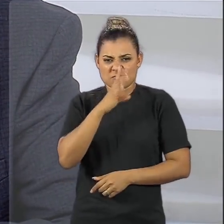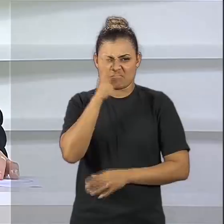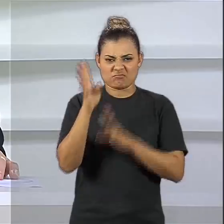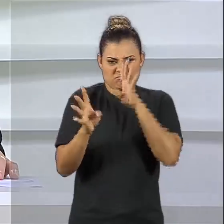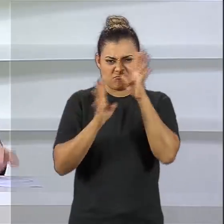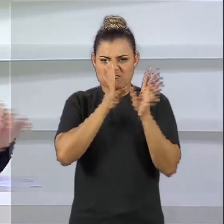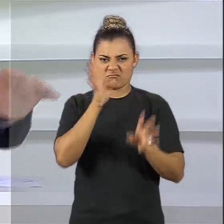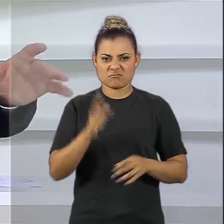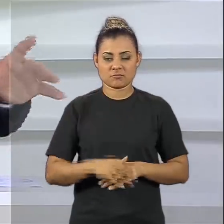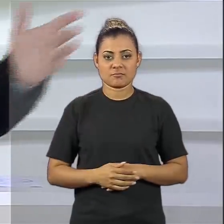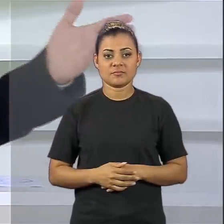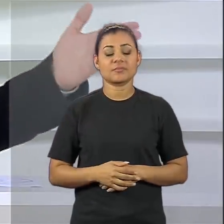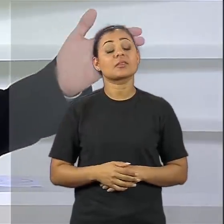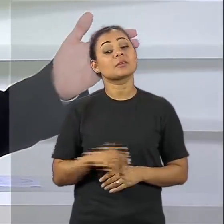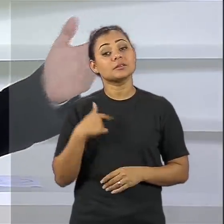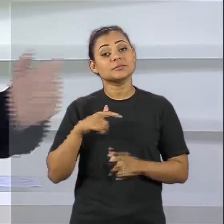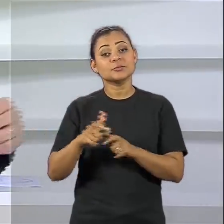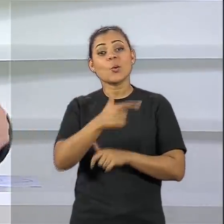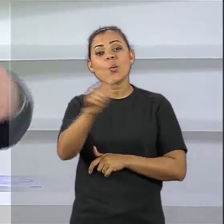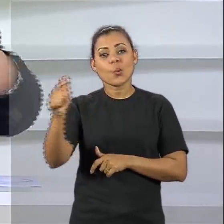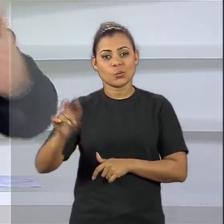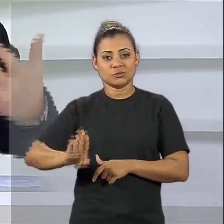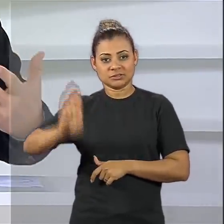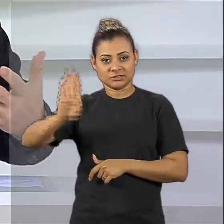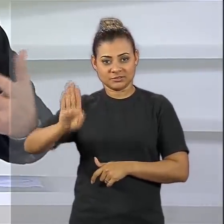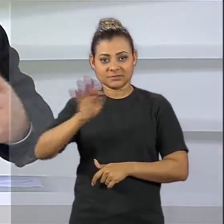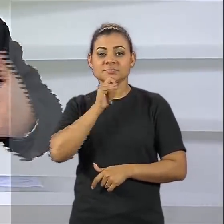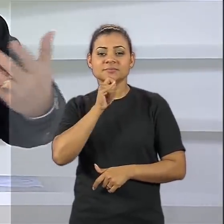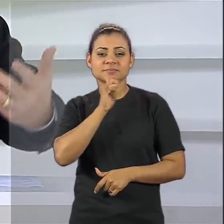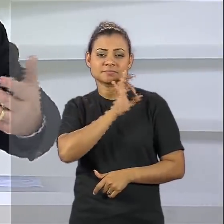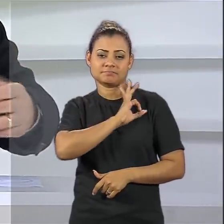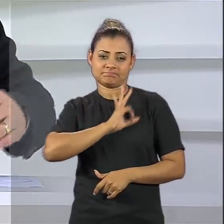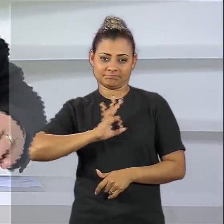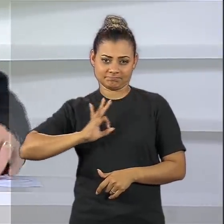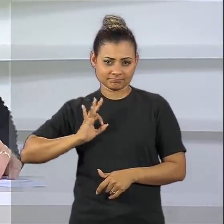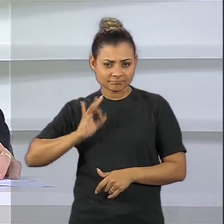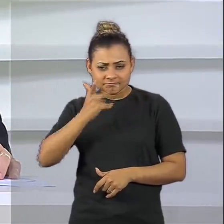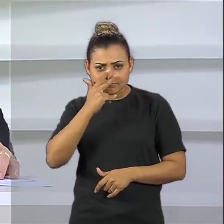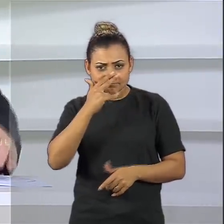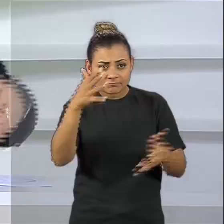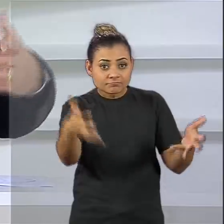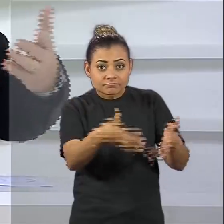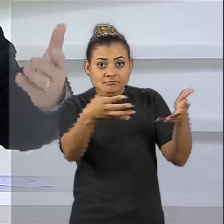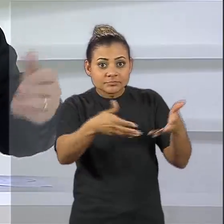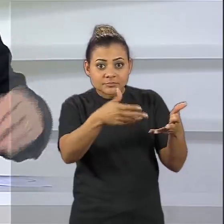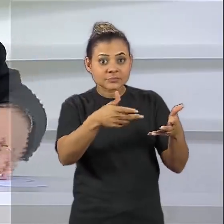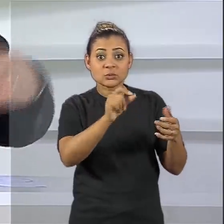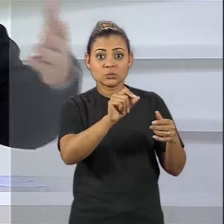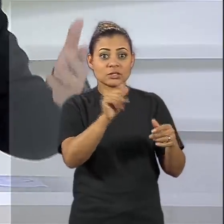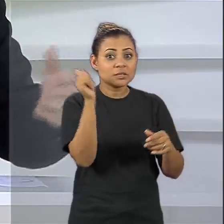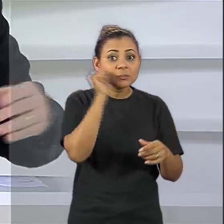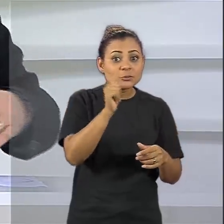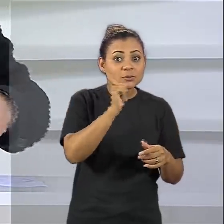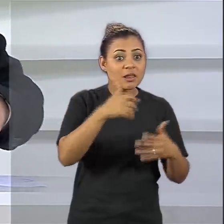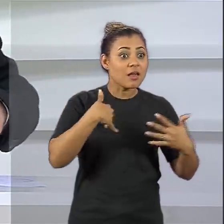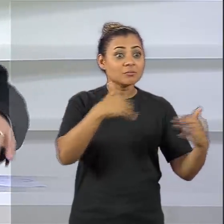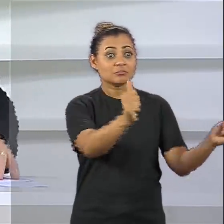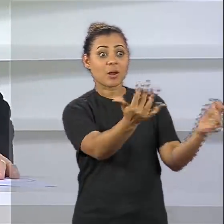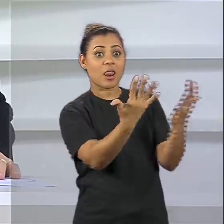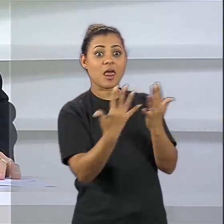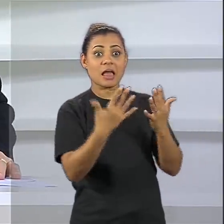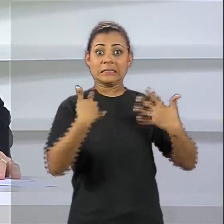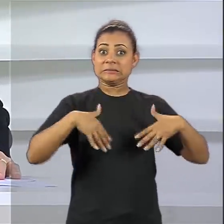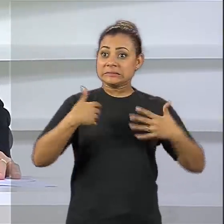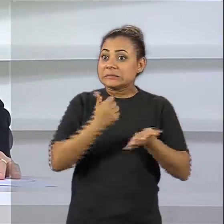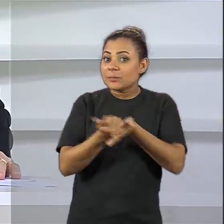outros candidatos, Marina, por exemplo, não empolgou o eleitorado feminino, Alckmin, enfim. Eu acho